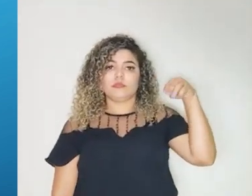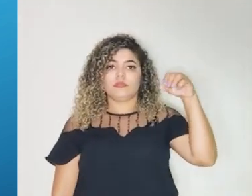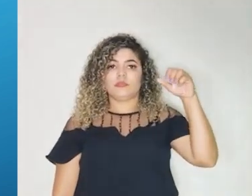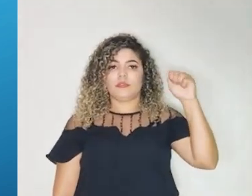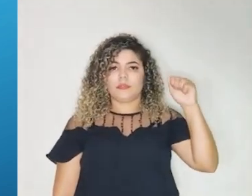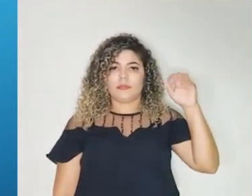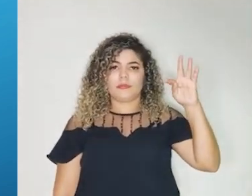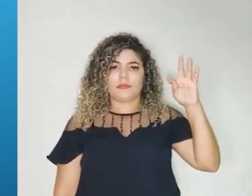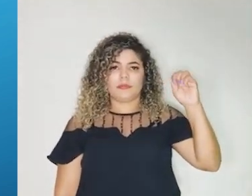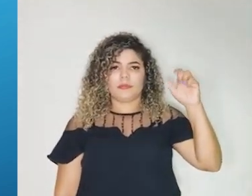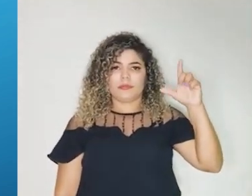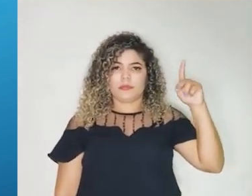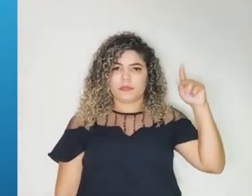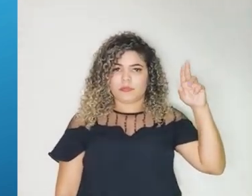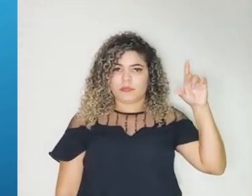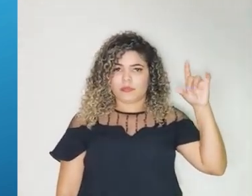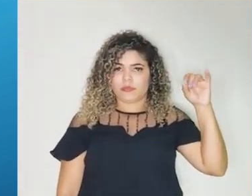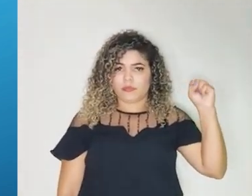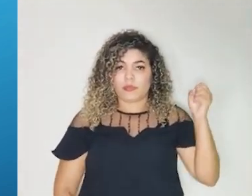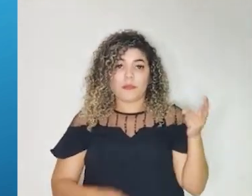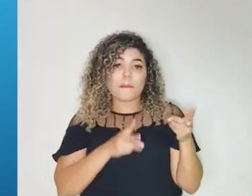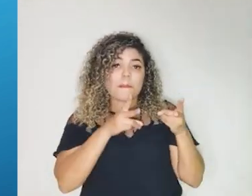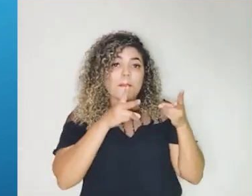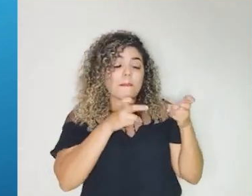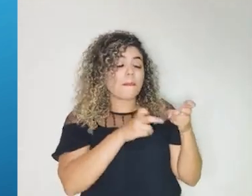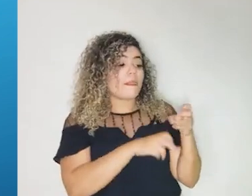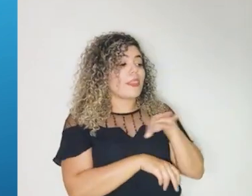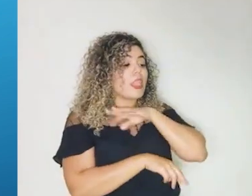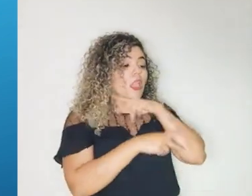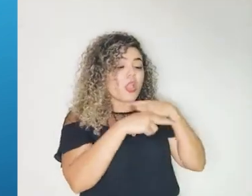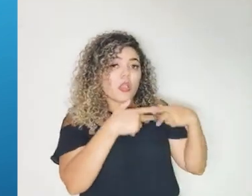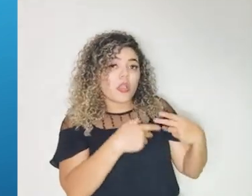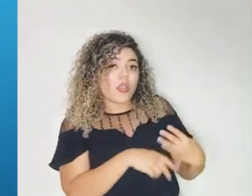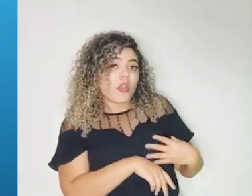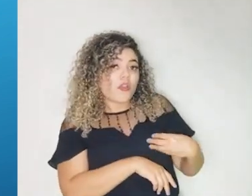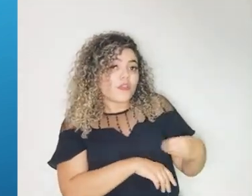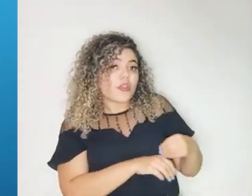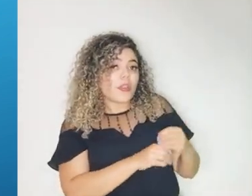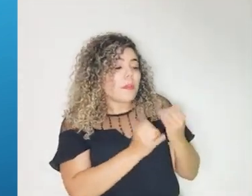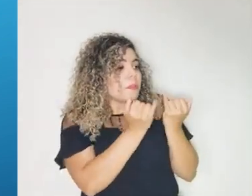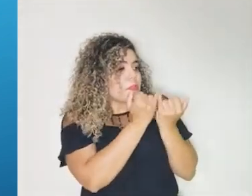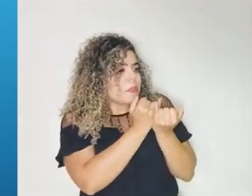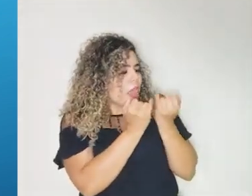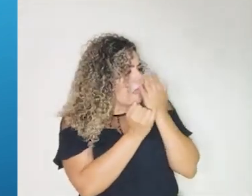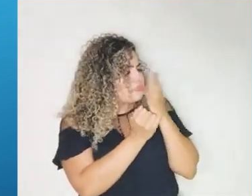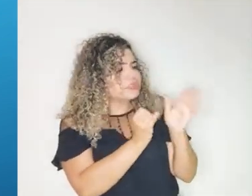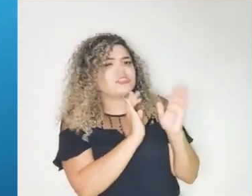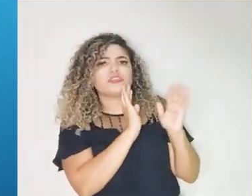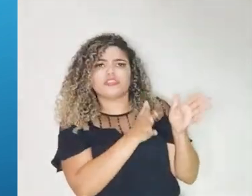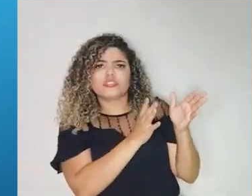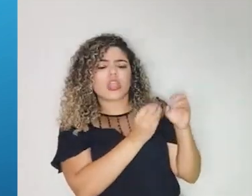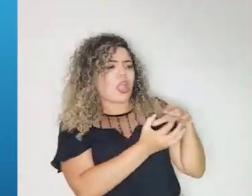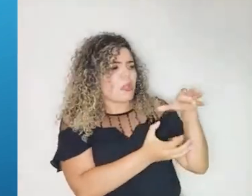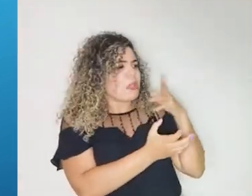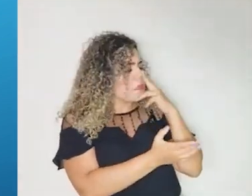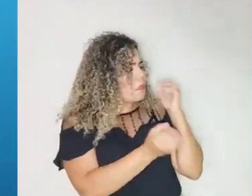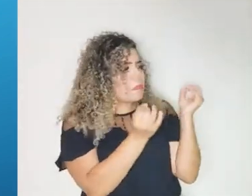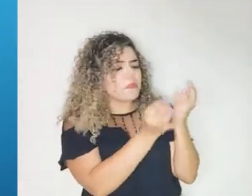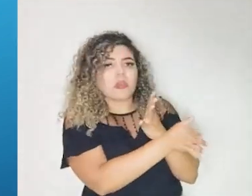a traça de livros. Então perceba que o animal filhote já é praticamente parecido com o